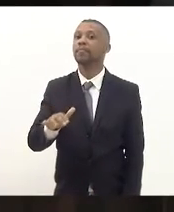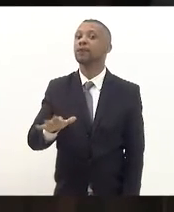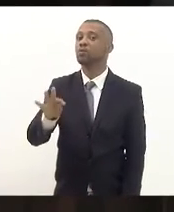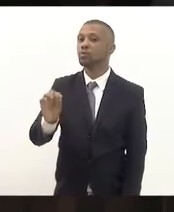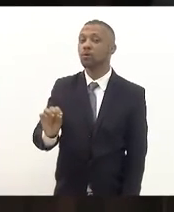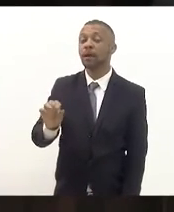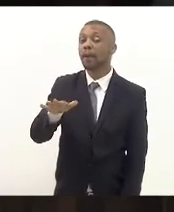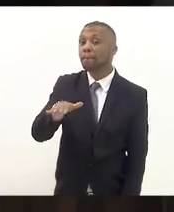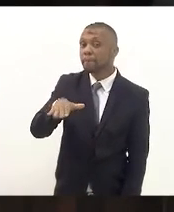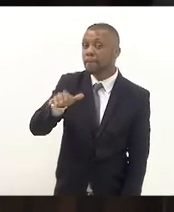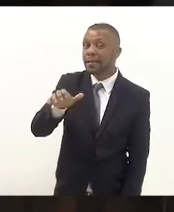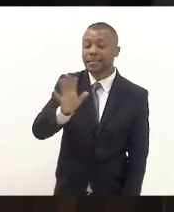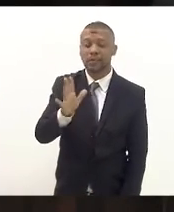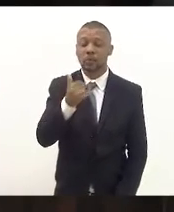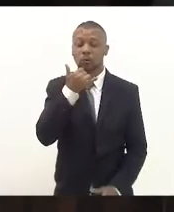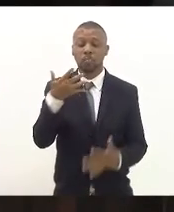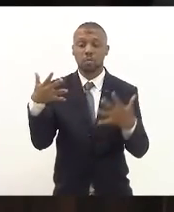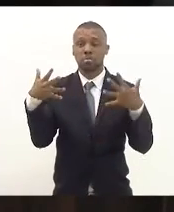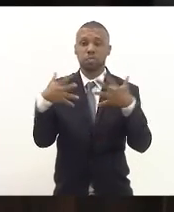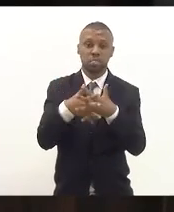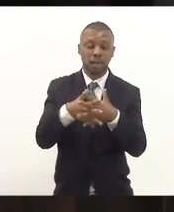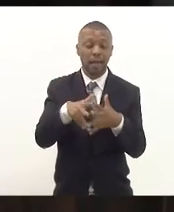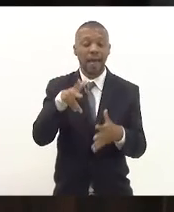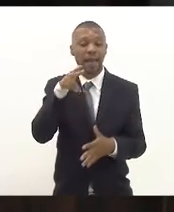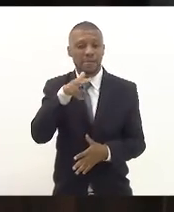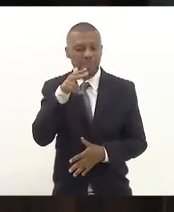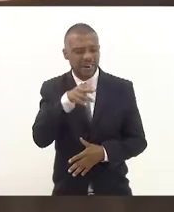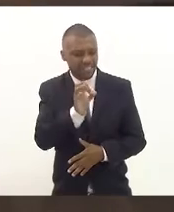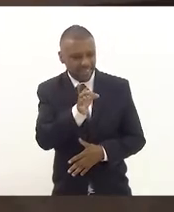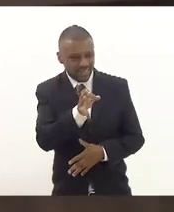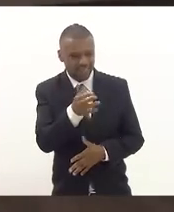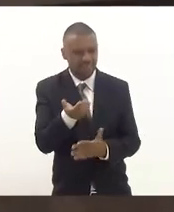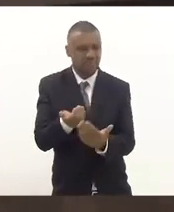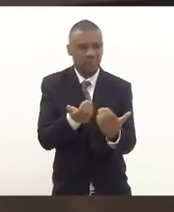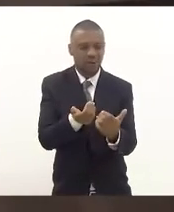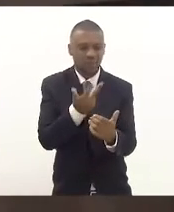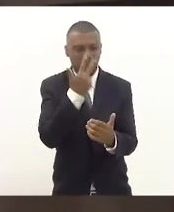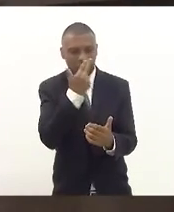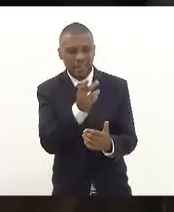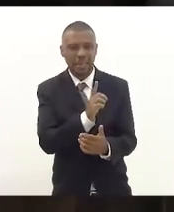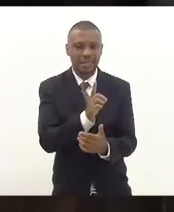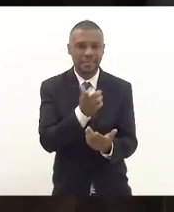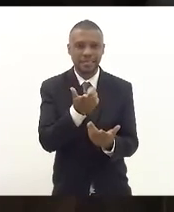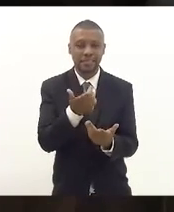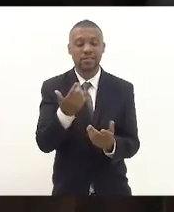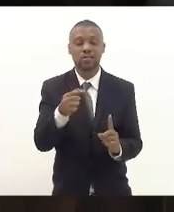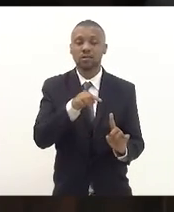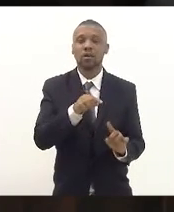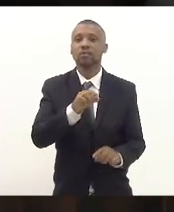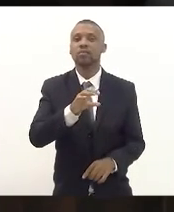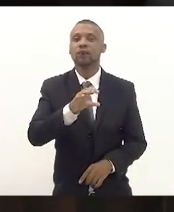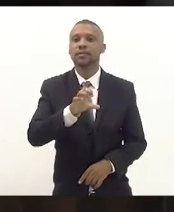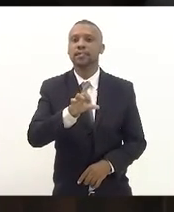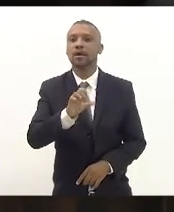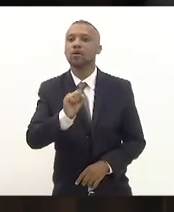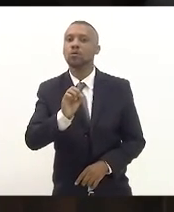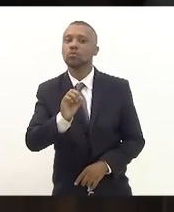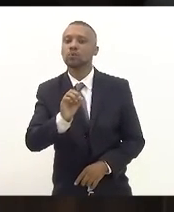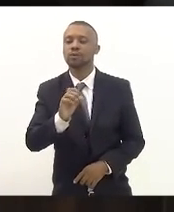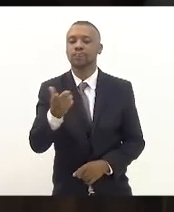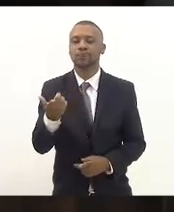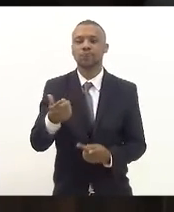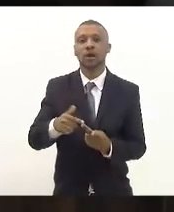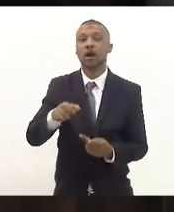e minha irmã né Tá tão nova sua mãe né do nosso self do Alba Rodrigo